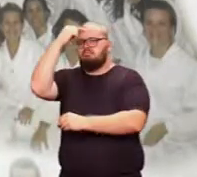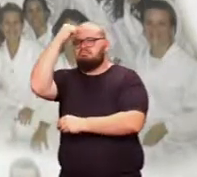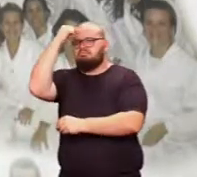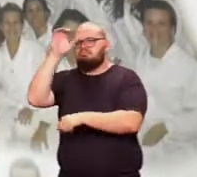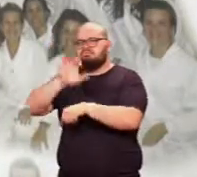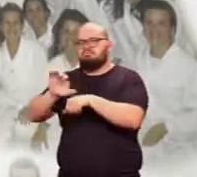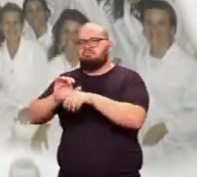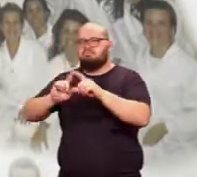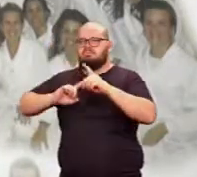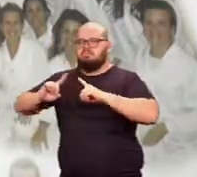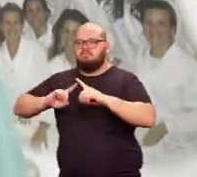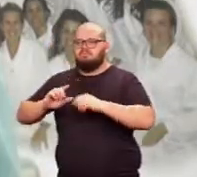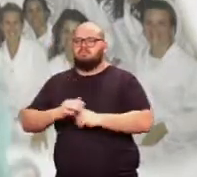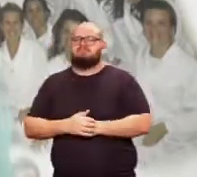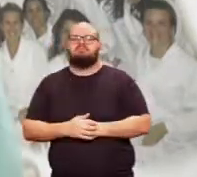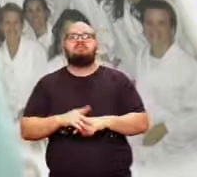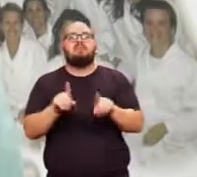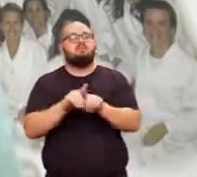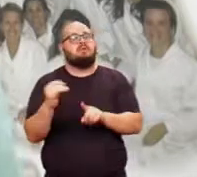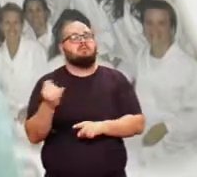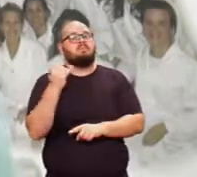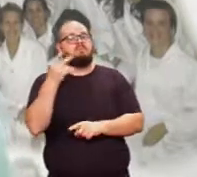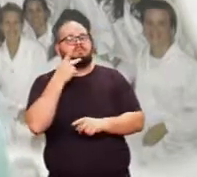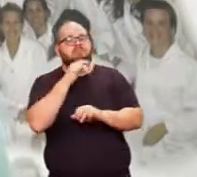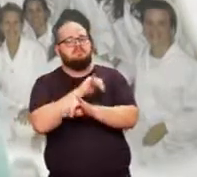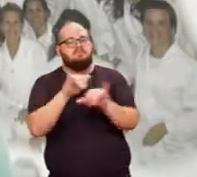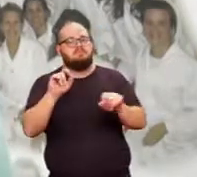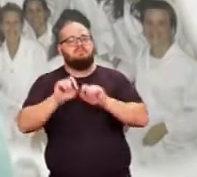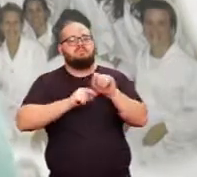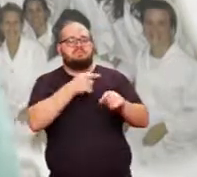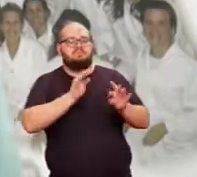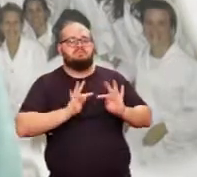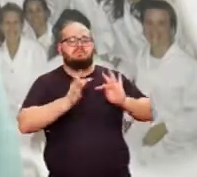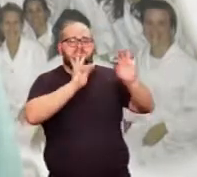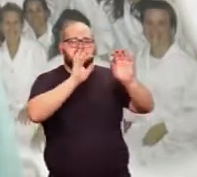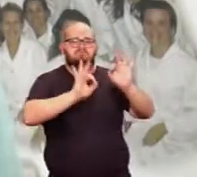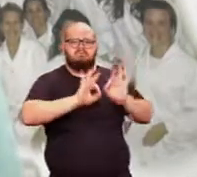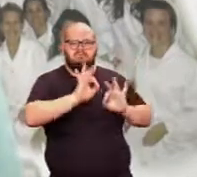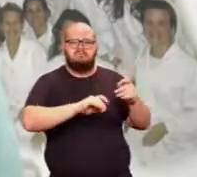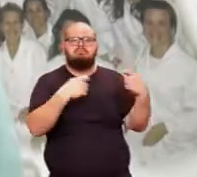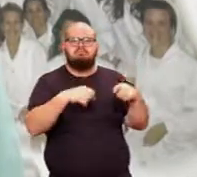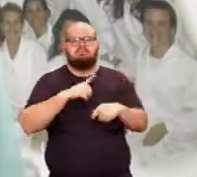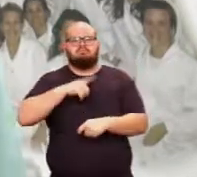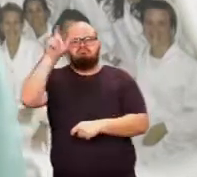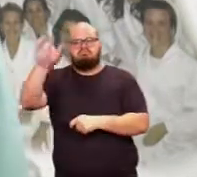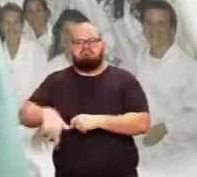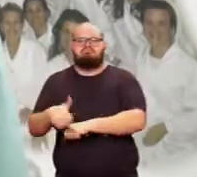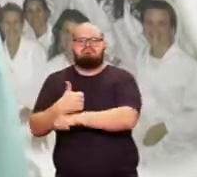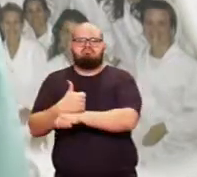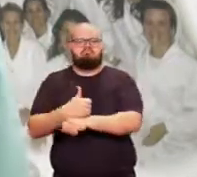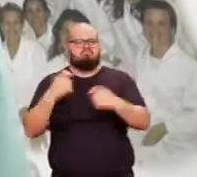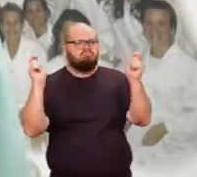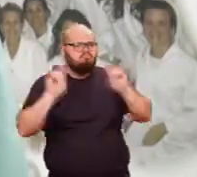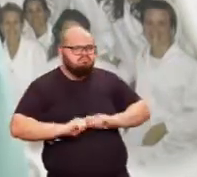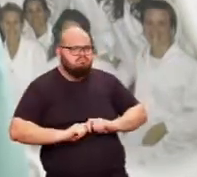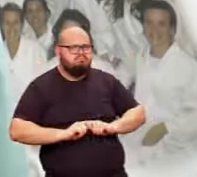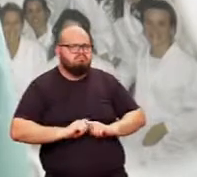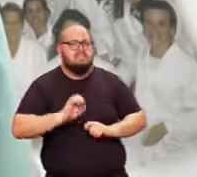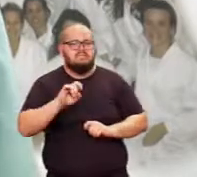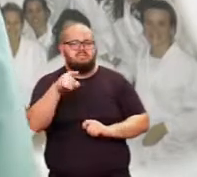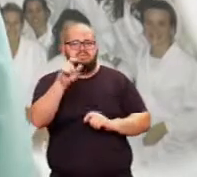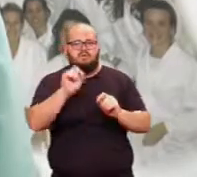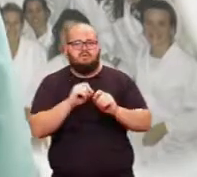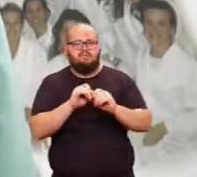graduação da Universidade de Odontologia. É importante ressaltar que esses procedimentos deverão ser executados por profissionais